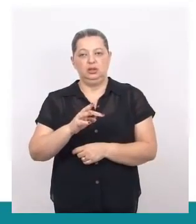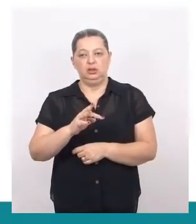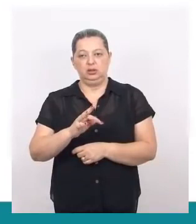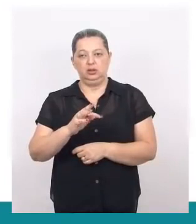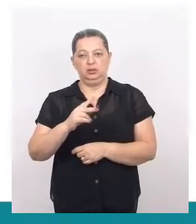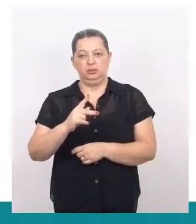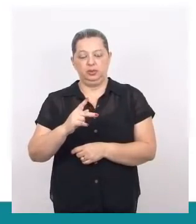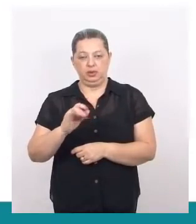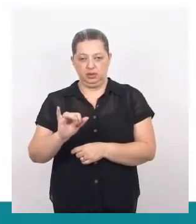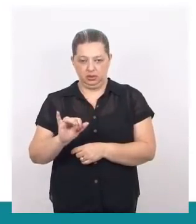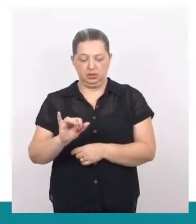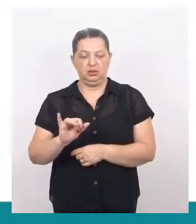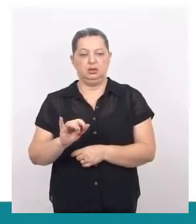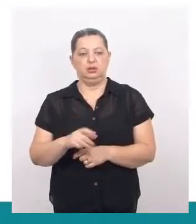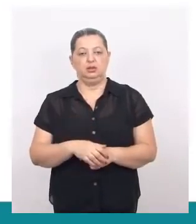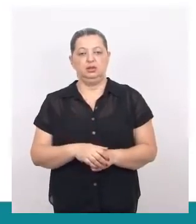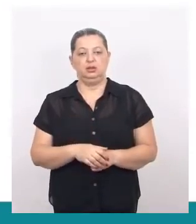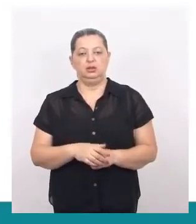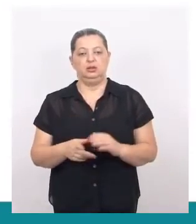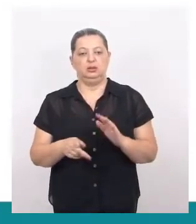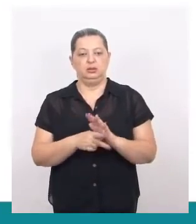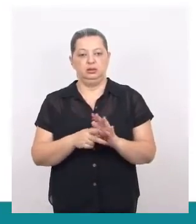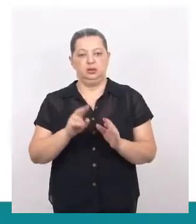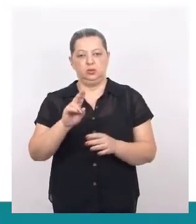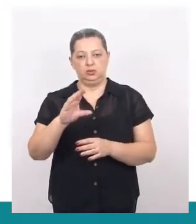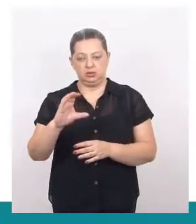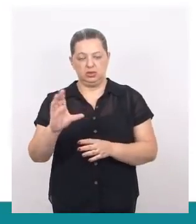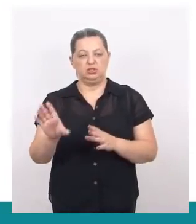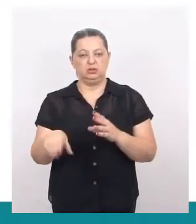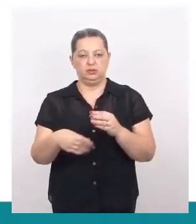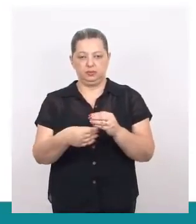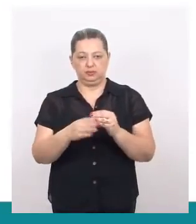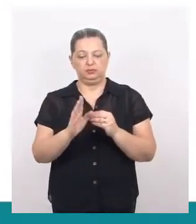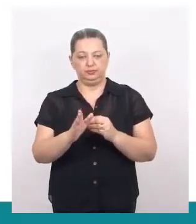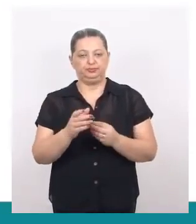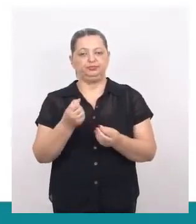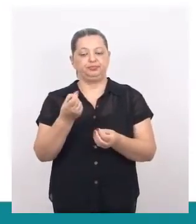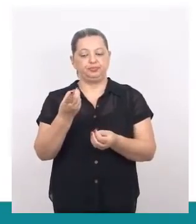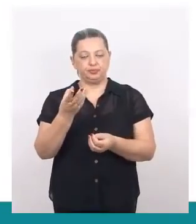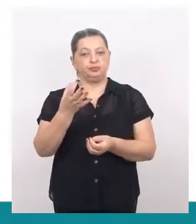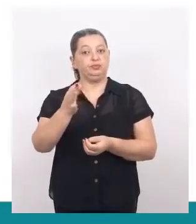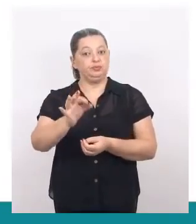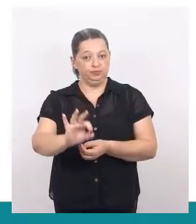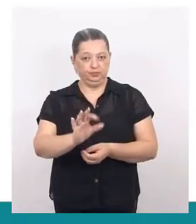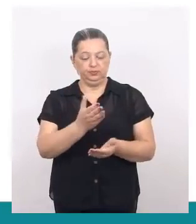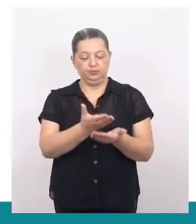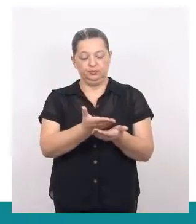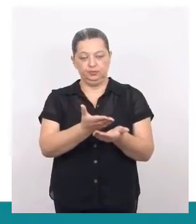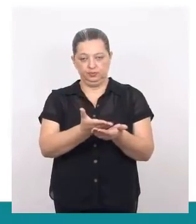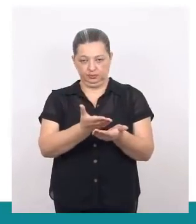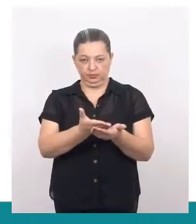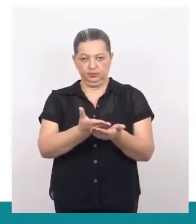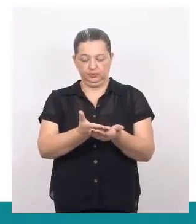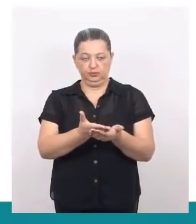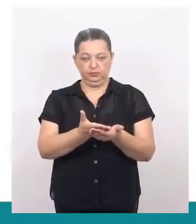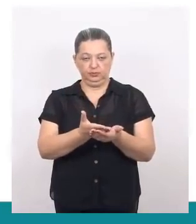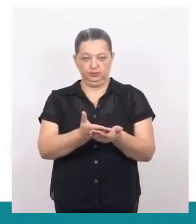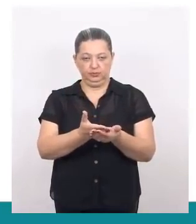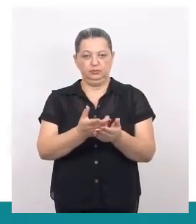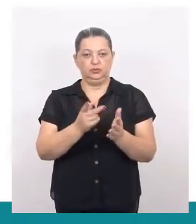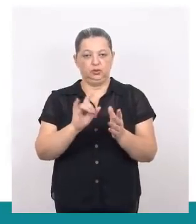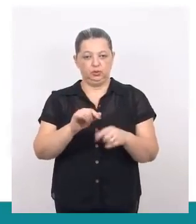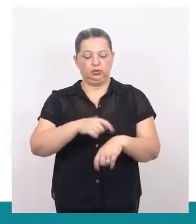tiverem as unidades curriculares atribuídas tenham a quantidade certinha de aulas, considerando esses